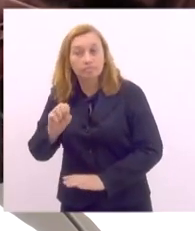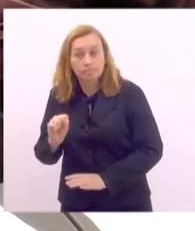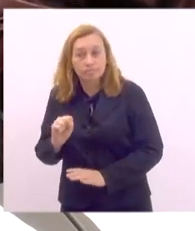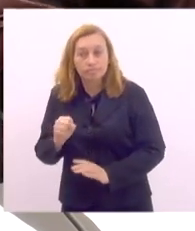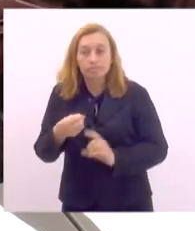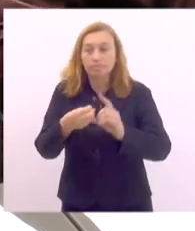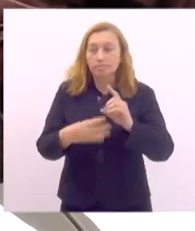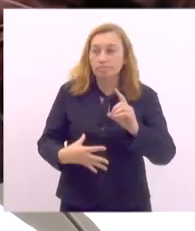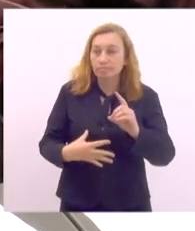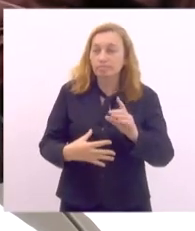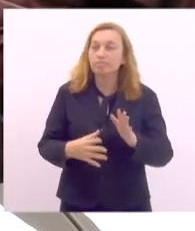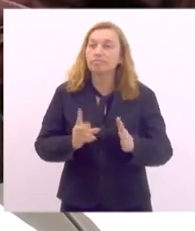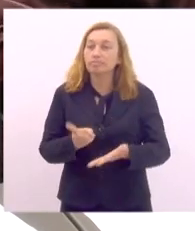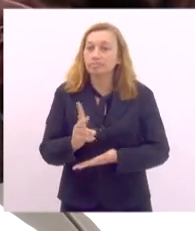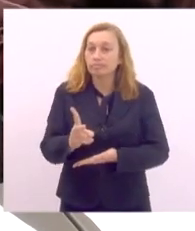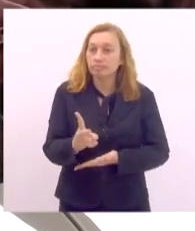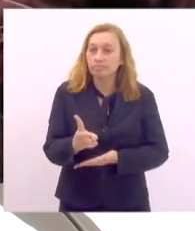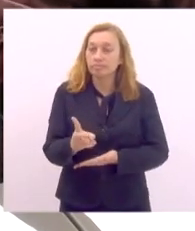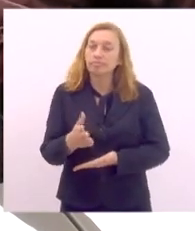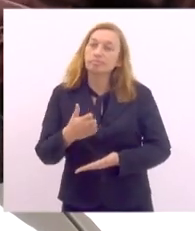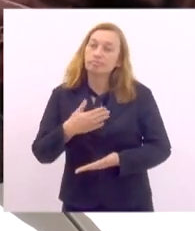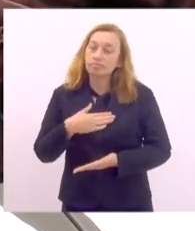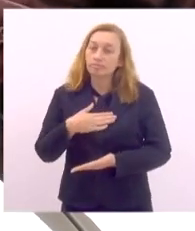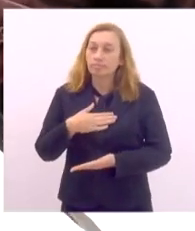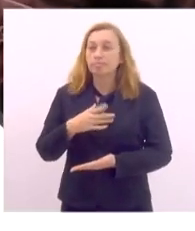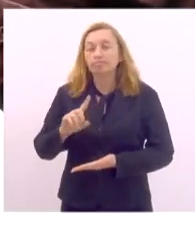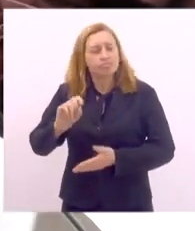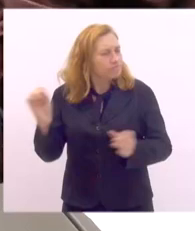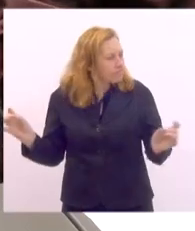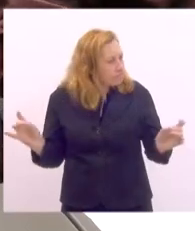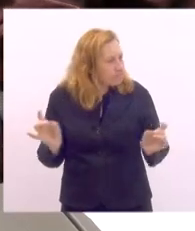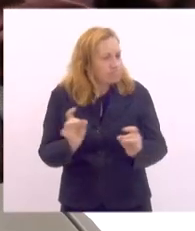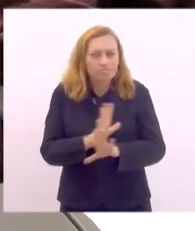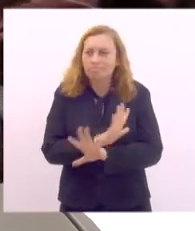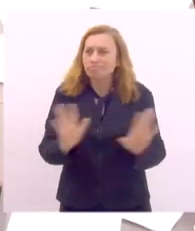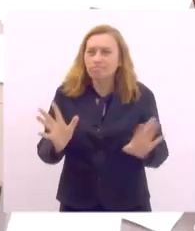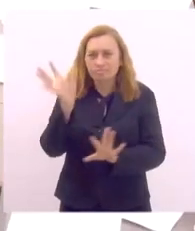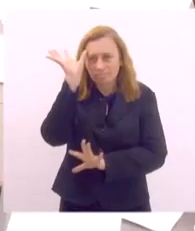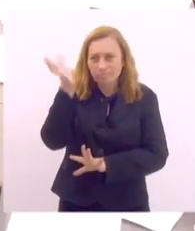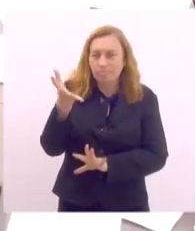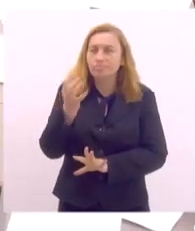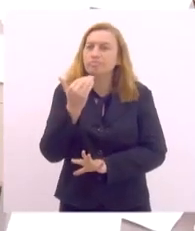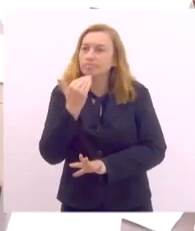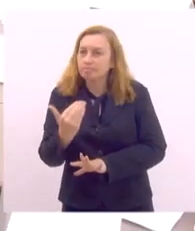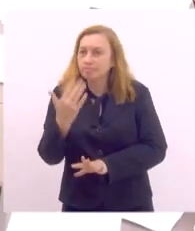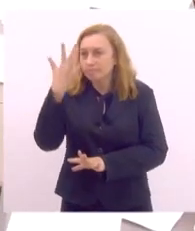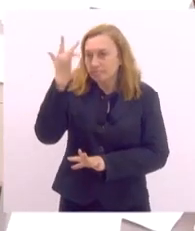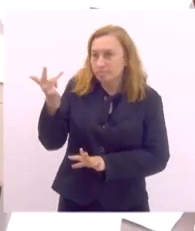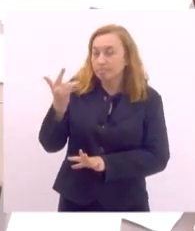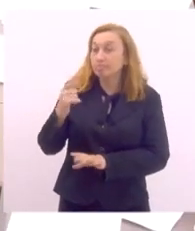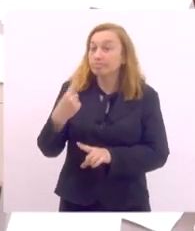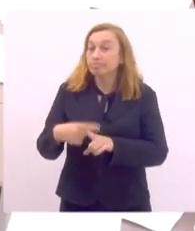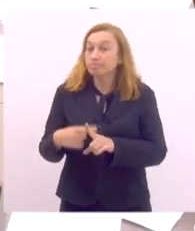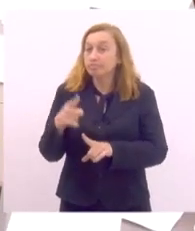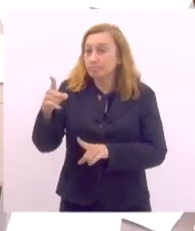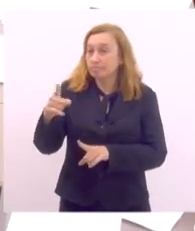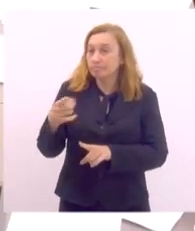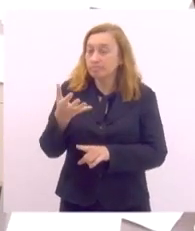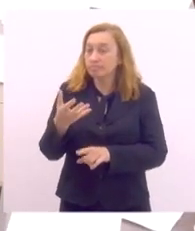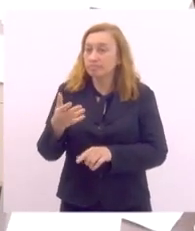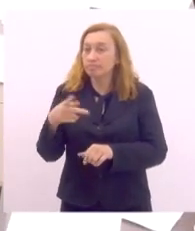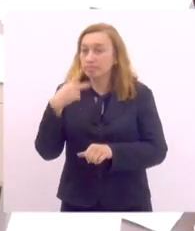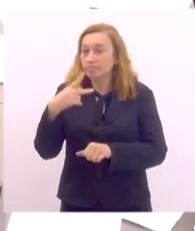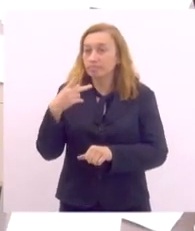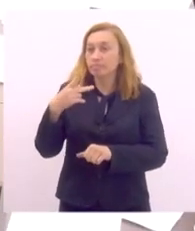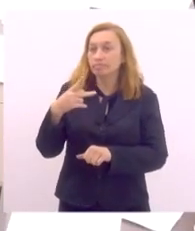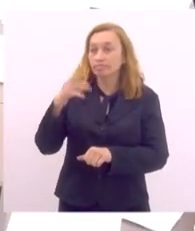descritivo. Foi a ideia do Pampolha. Mantém uma linha e tá, depois... Está resolvida a questão então, derrubada. Pronto. Só estou te pedindo amanhã, porque ele está aqui presidindo e quer falar com o senhor antes. Só